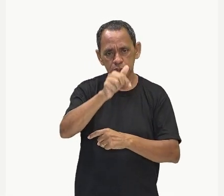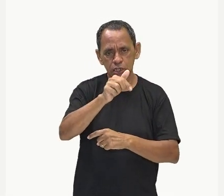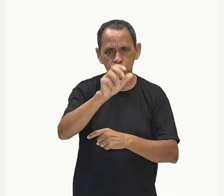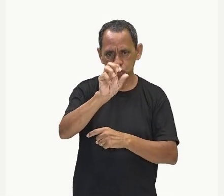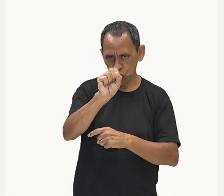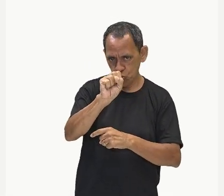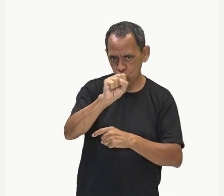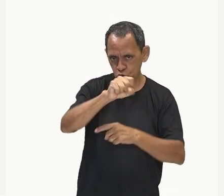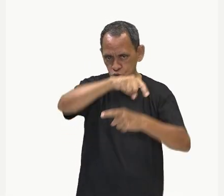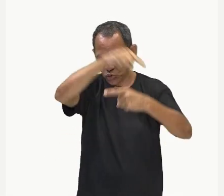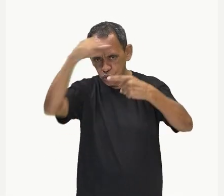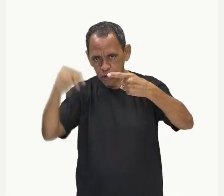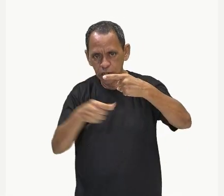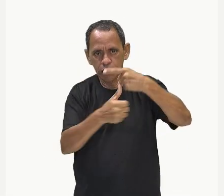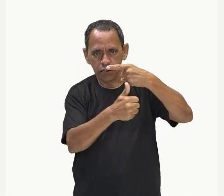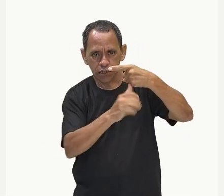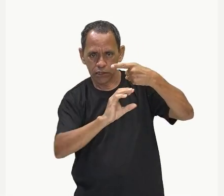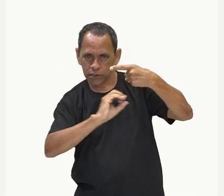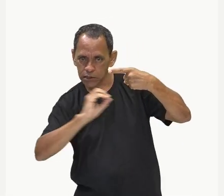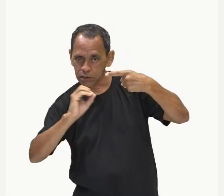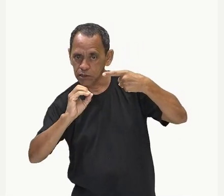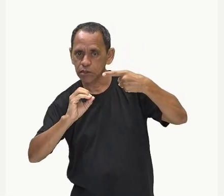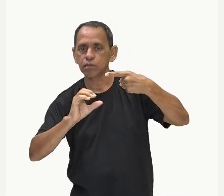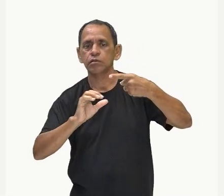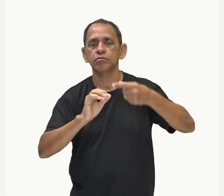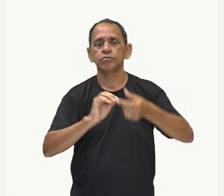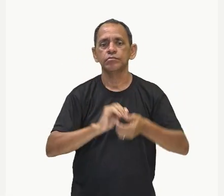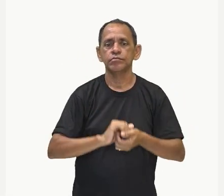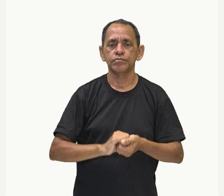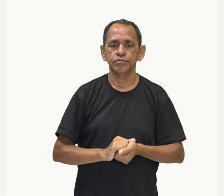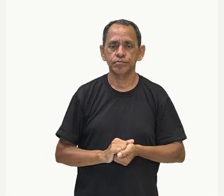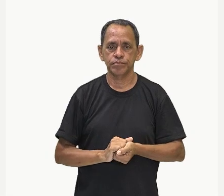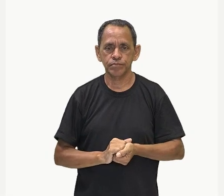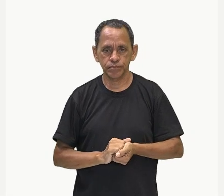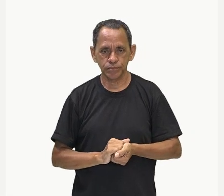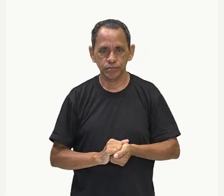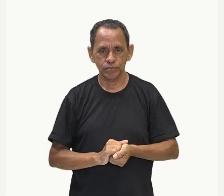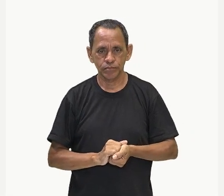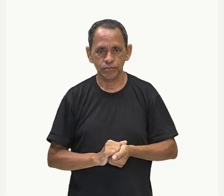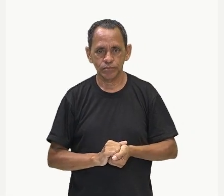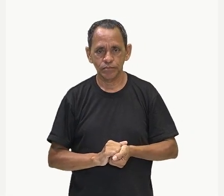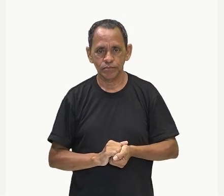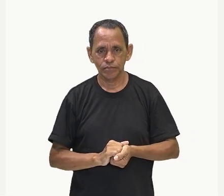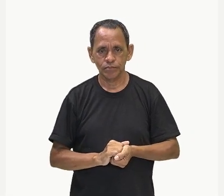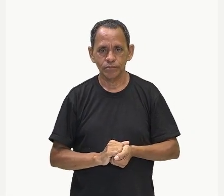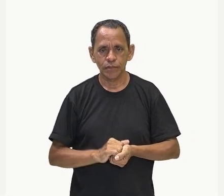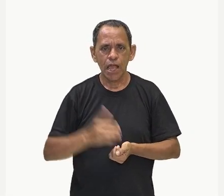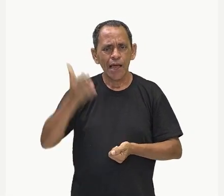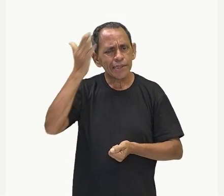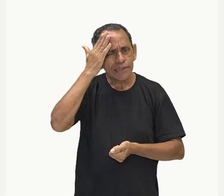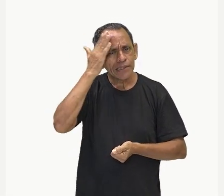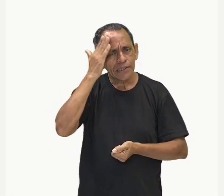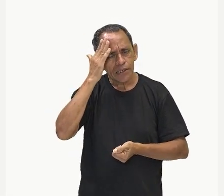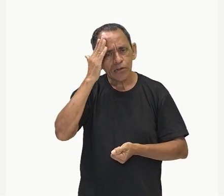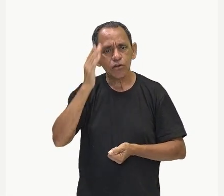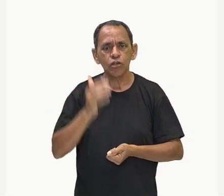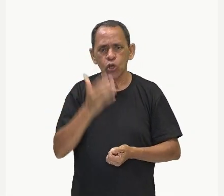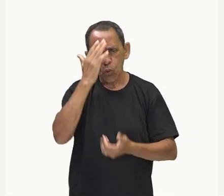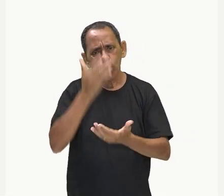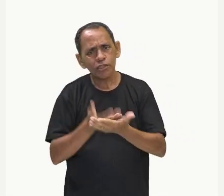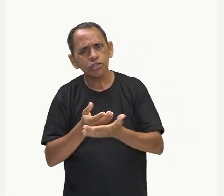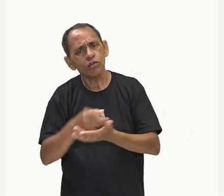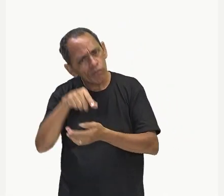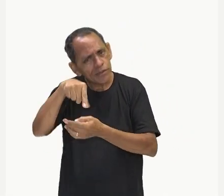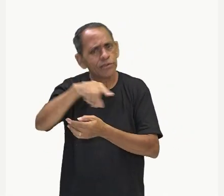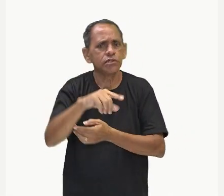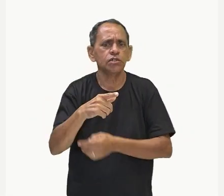3.578 centésimos, porque aí eu fico com 100 no meu denominador. Tudo bem? Vamos aí à